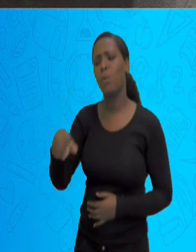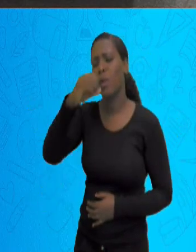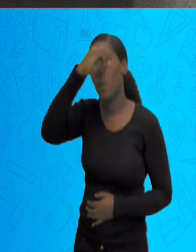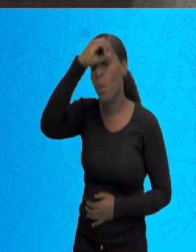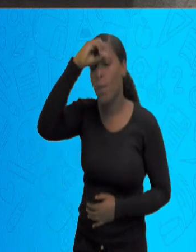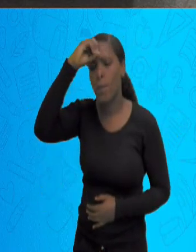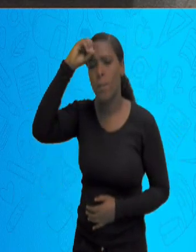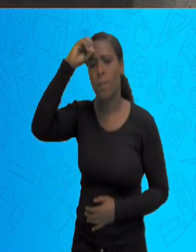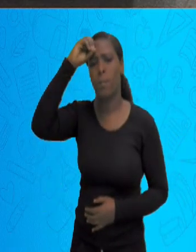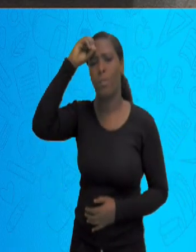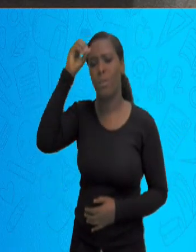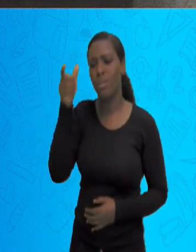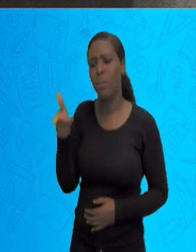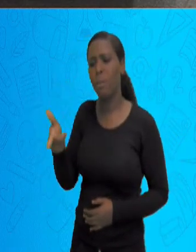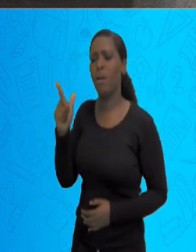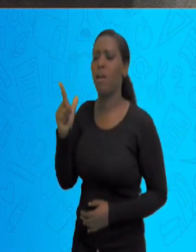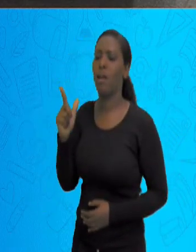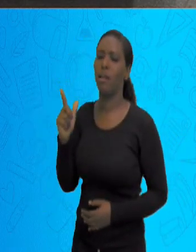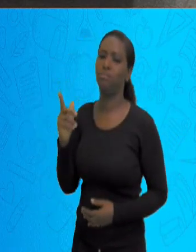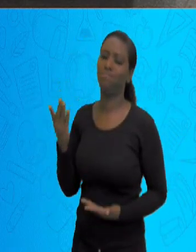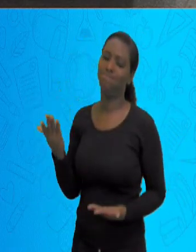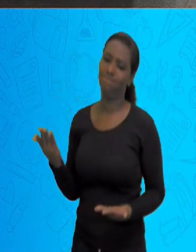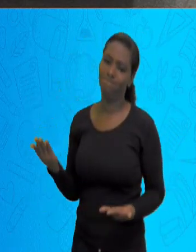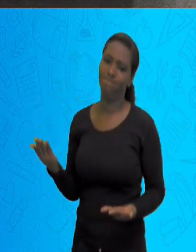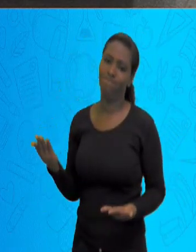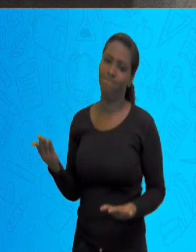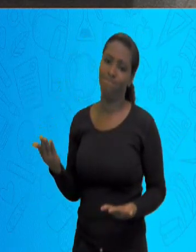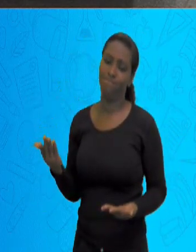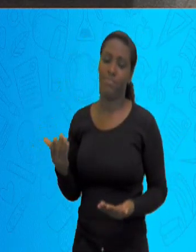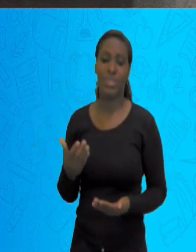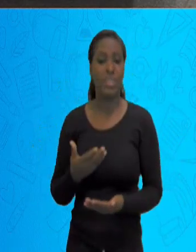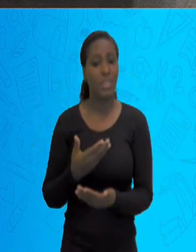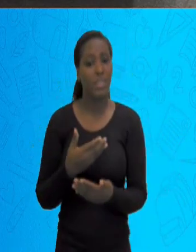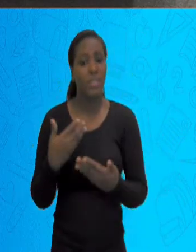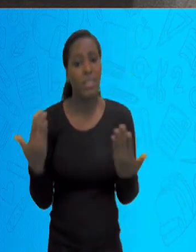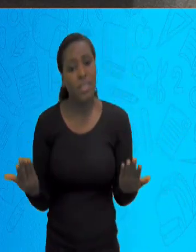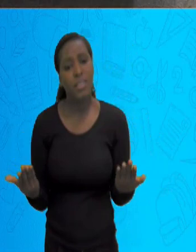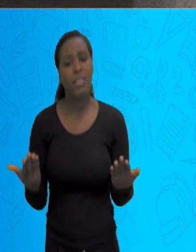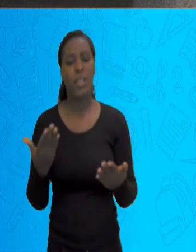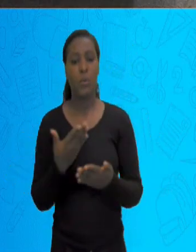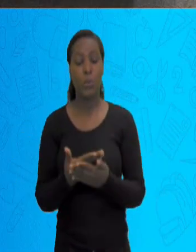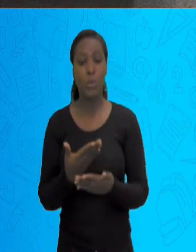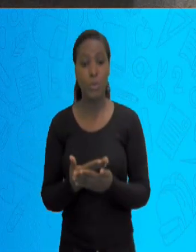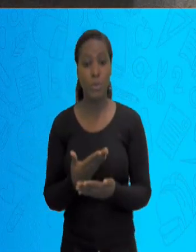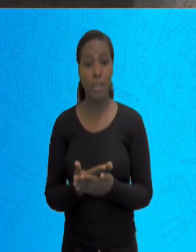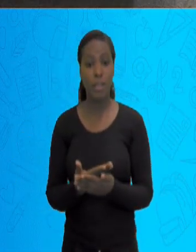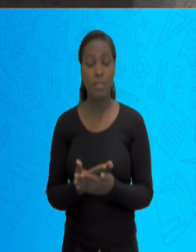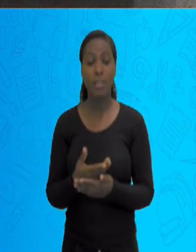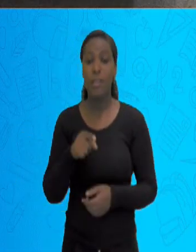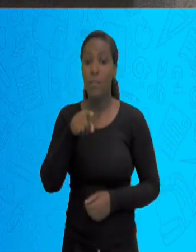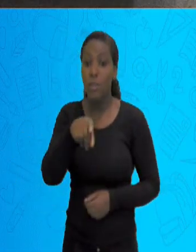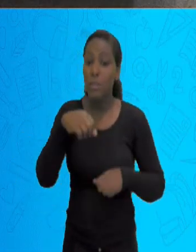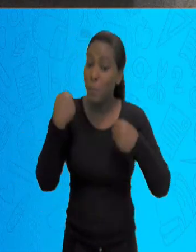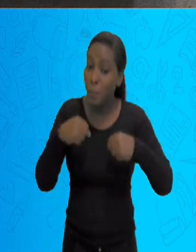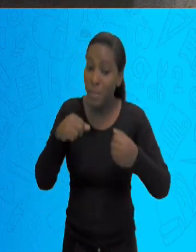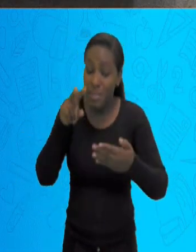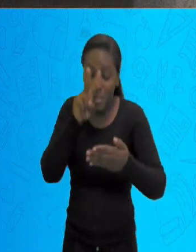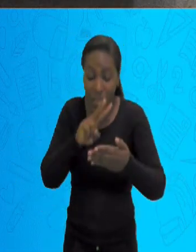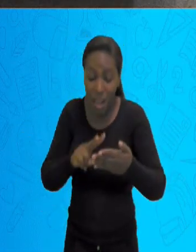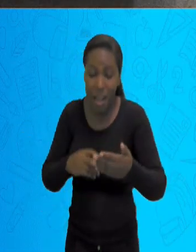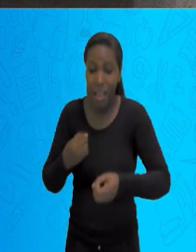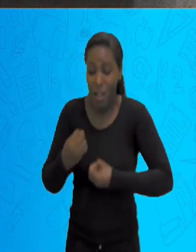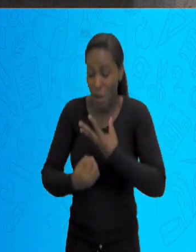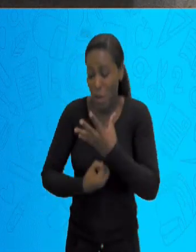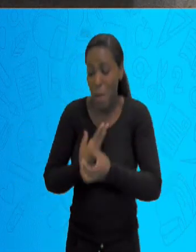o leiteiro. Olha, estudantes, essa obra vale a pena ser lida. Esse